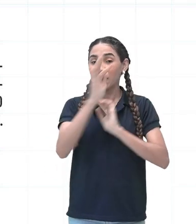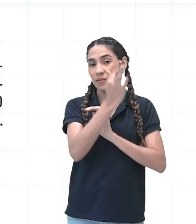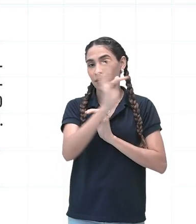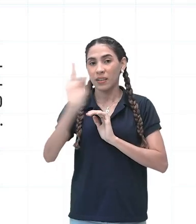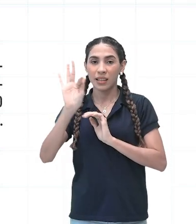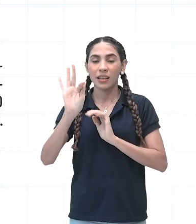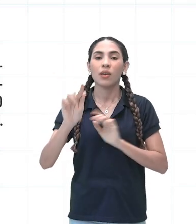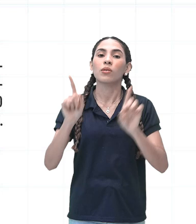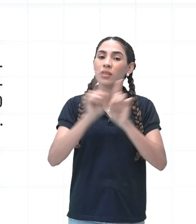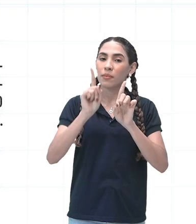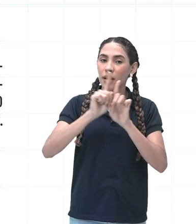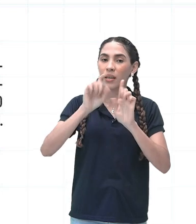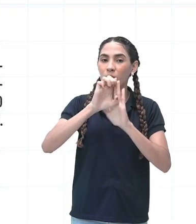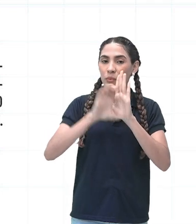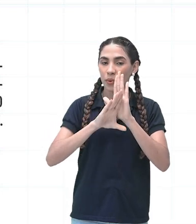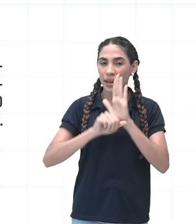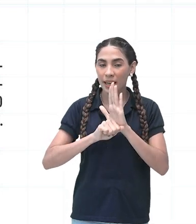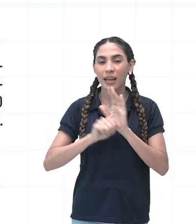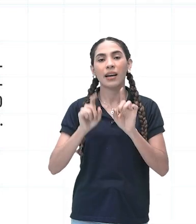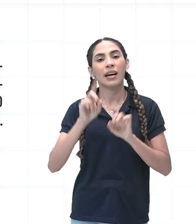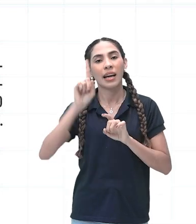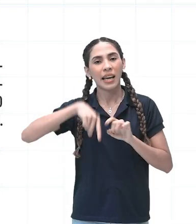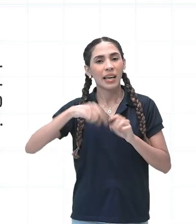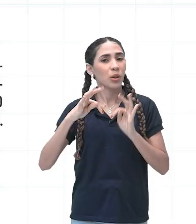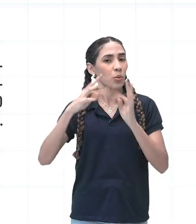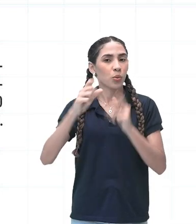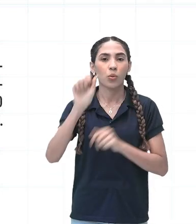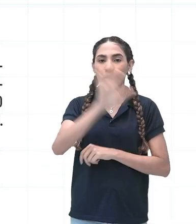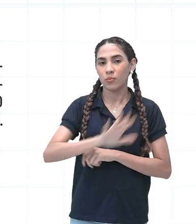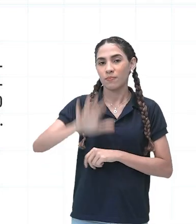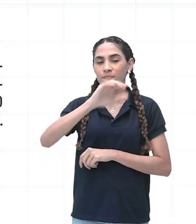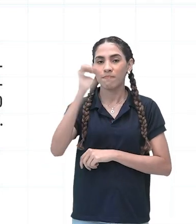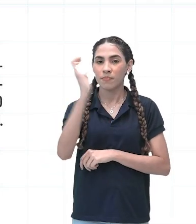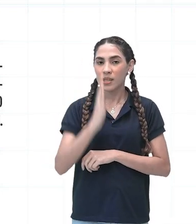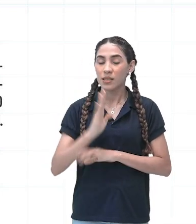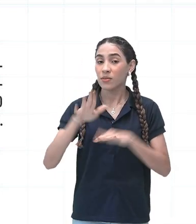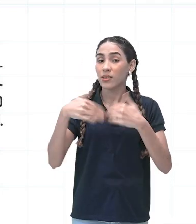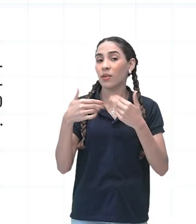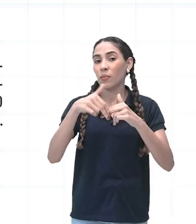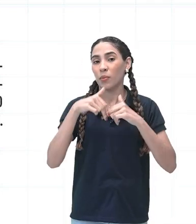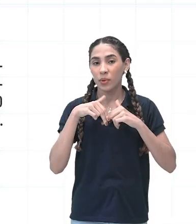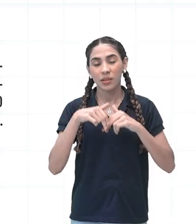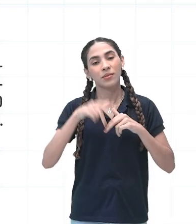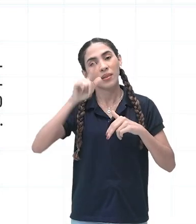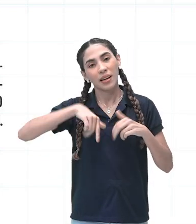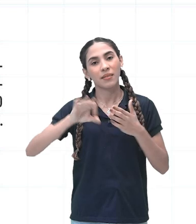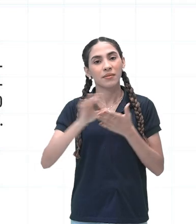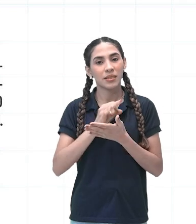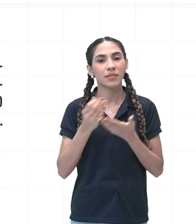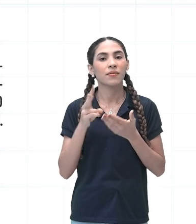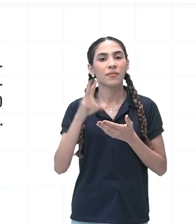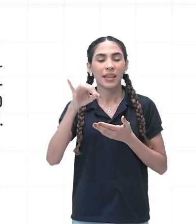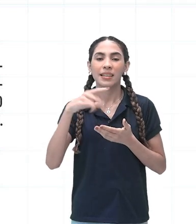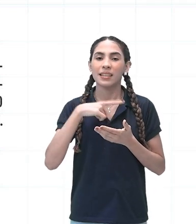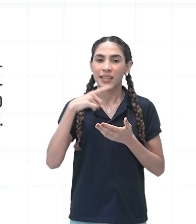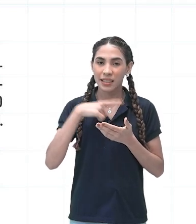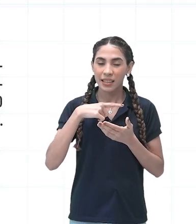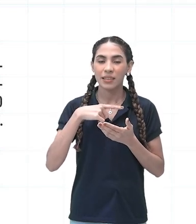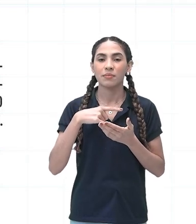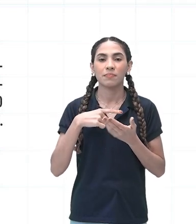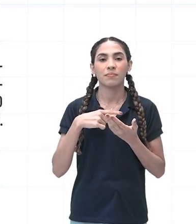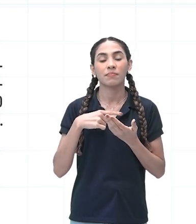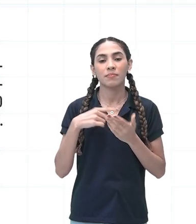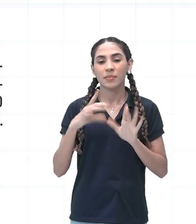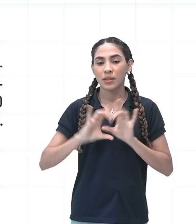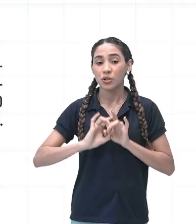federal, também o ECA é algo que vale para todo o território nacional. Então, por isso, é assim que você vai ter acesso a ele. Ele